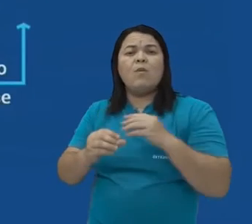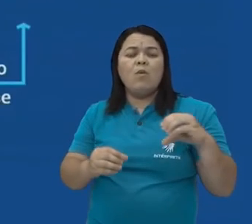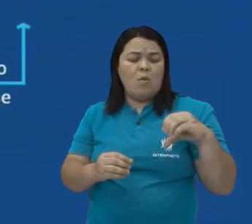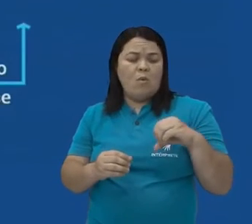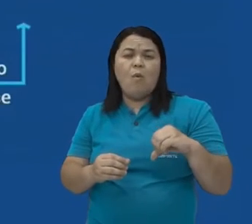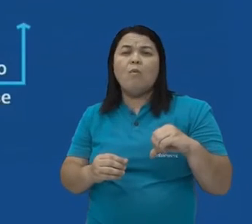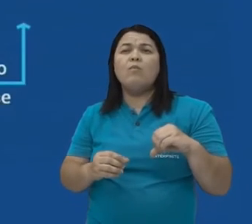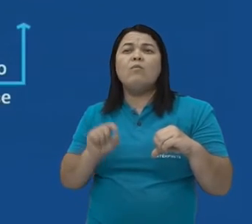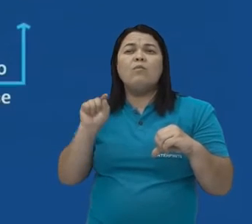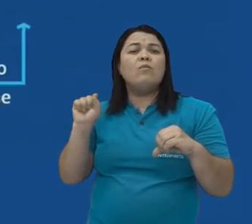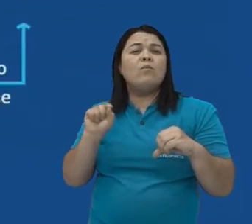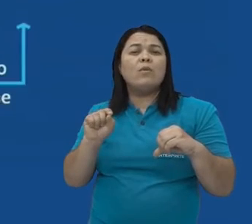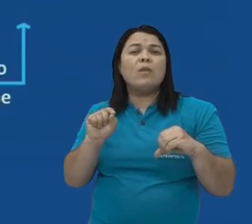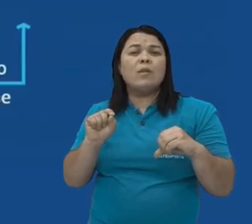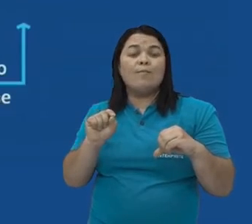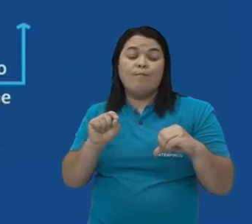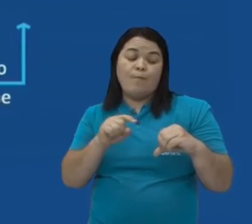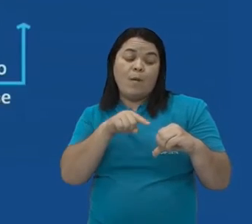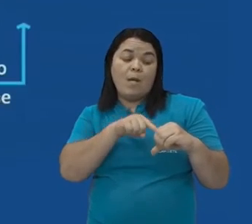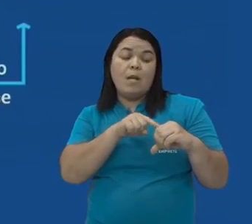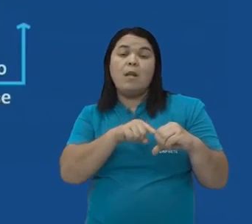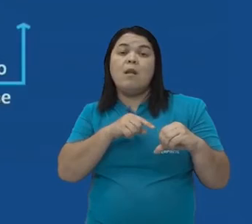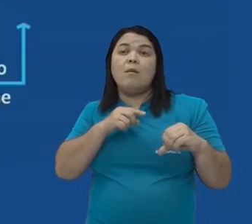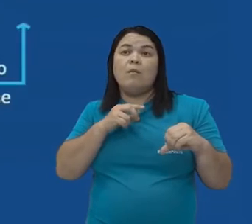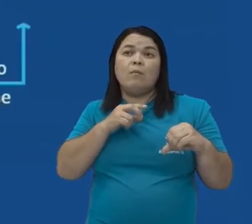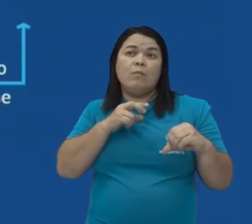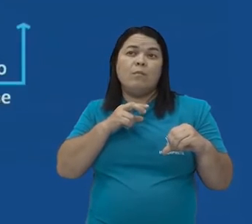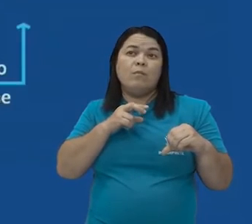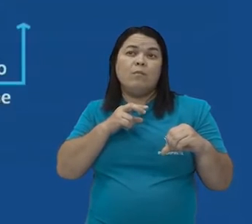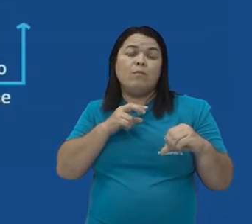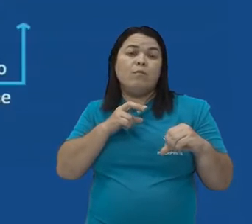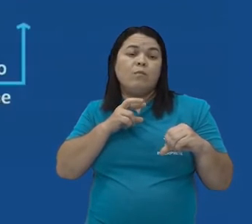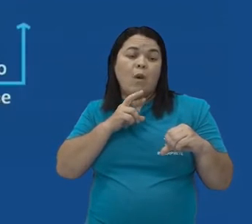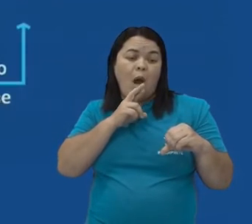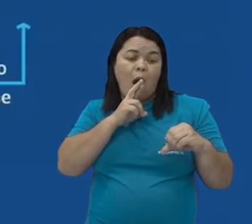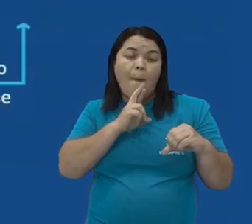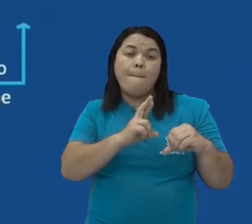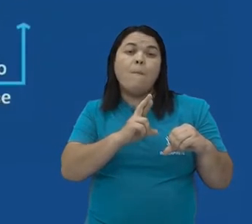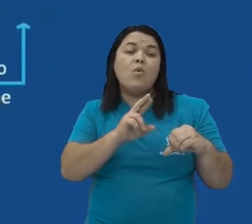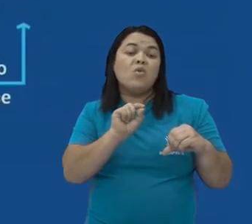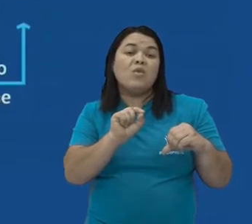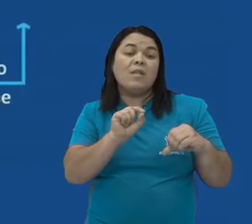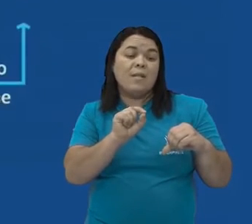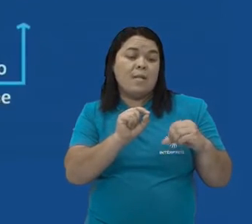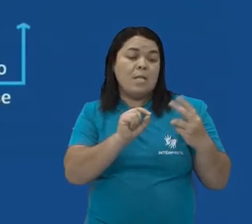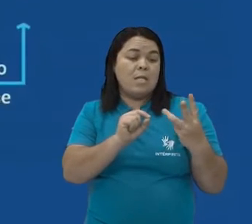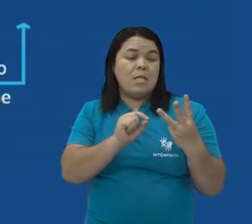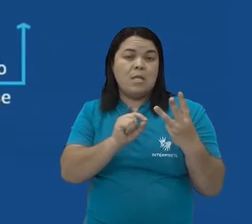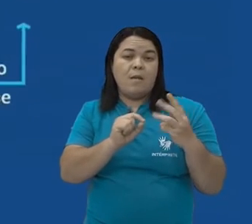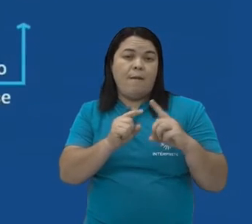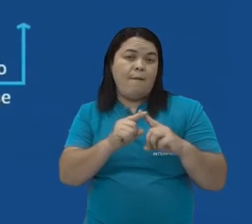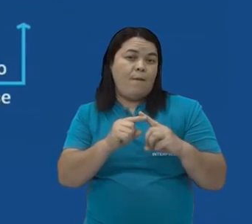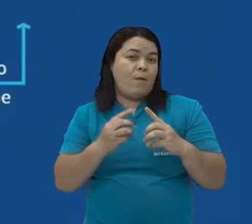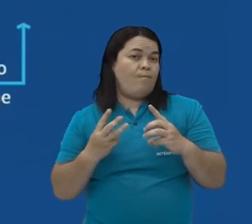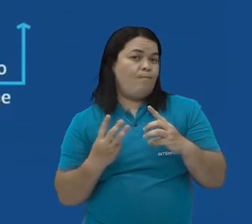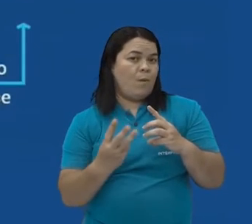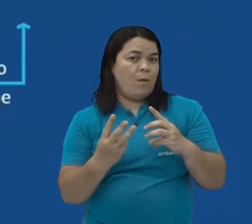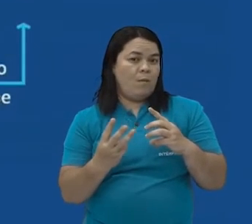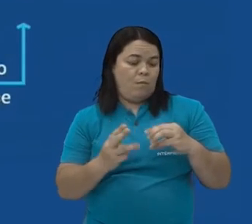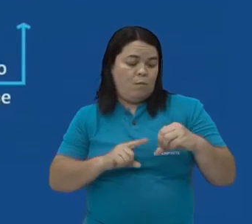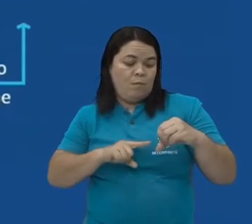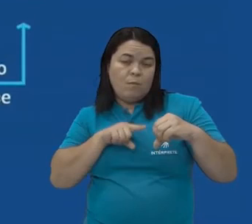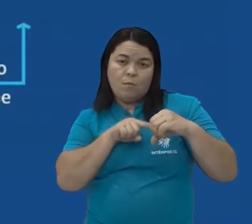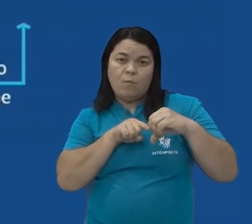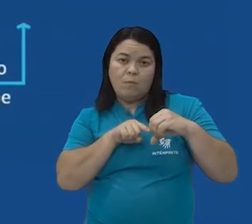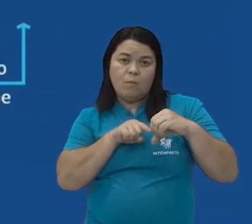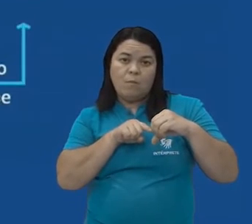quem? O 9, ele vem da multiplicação de 3 vezes 3. E pelo fato de nós termos